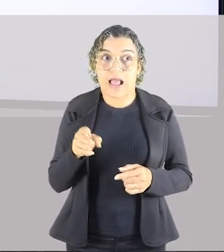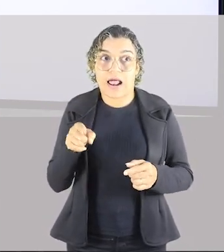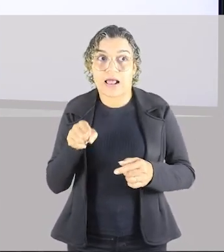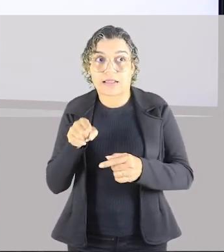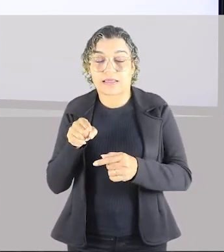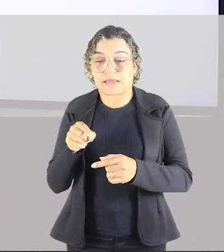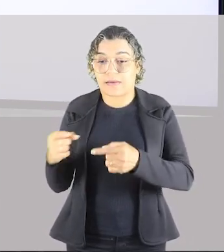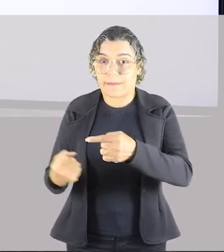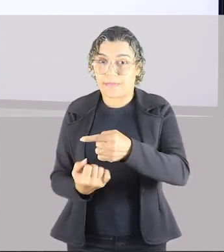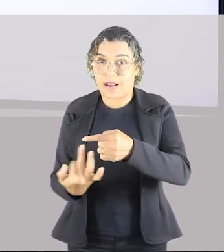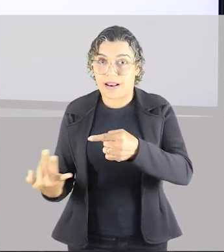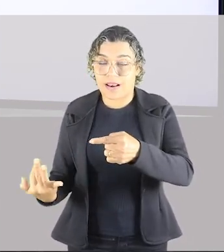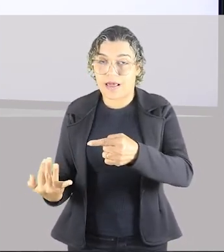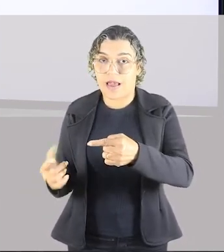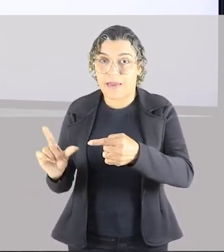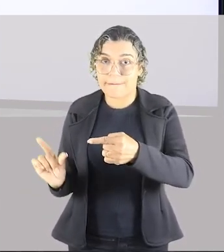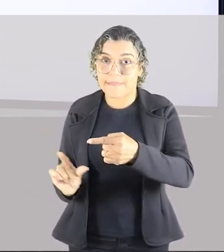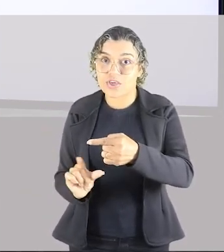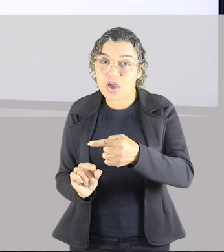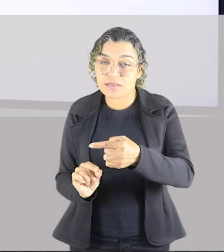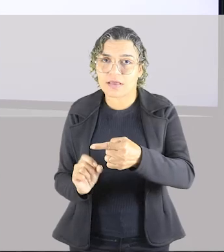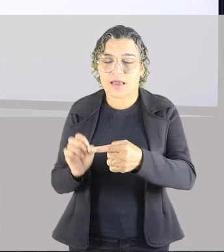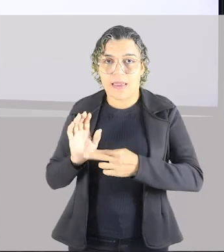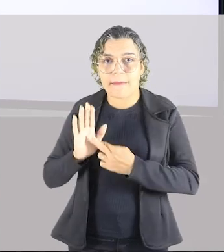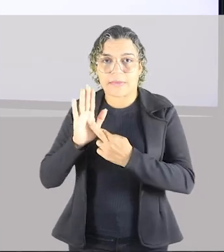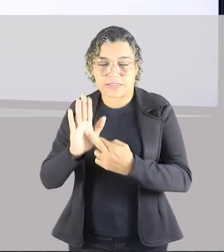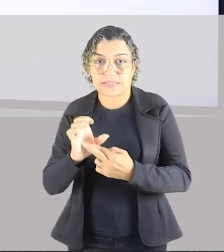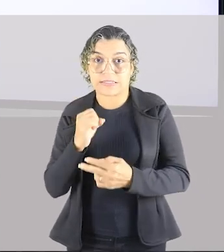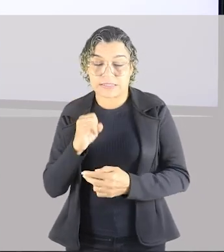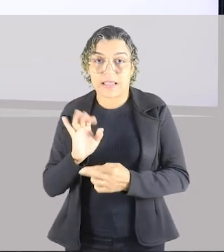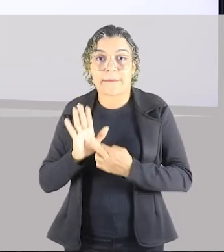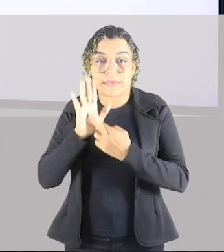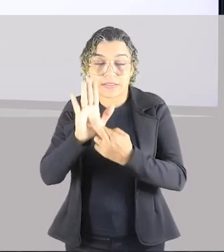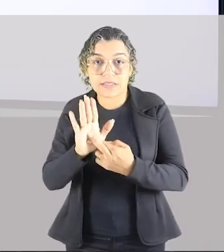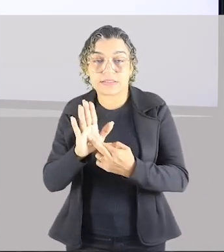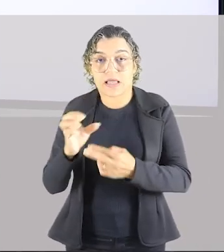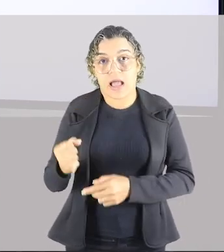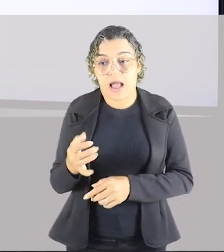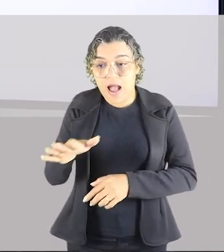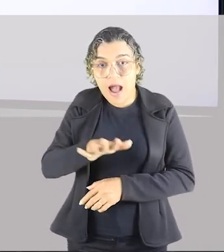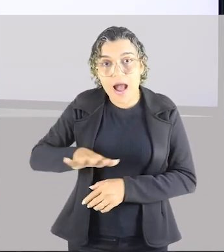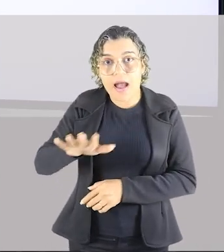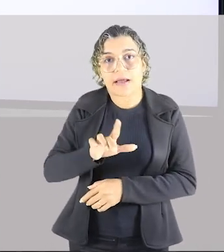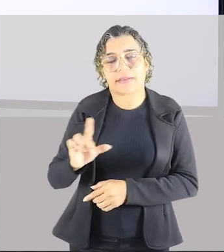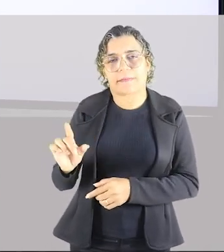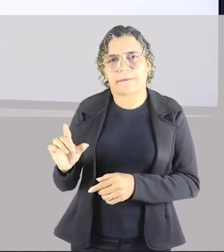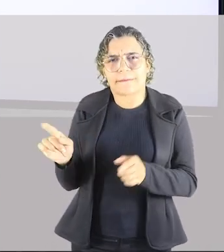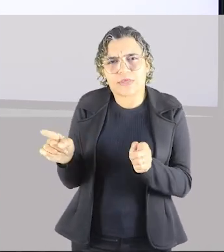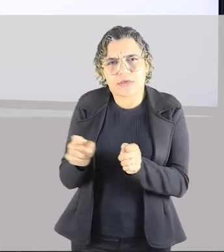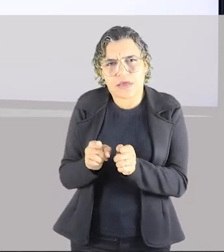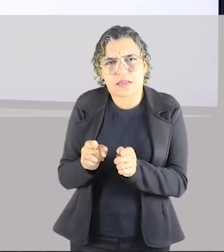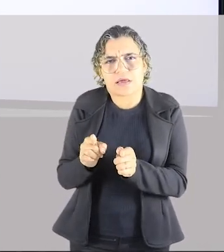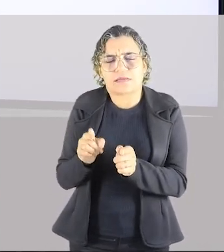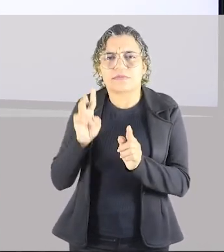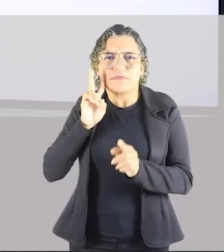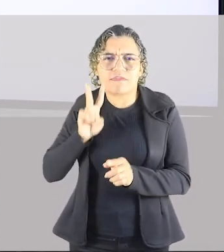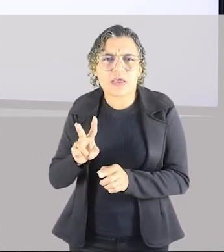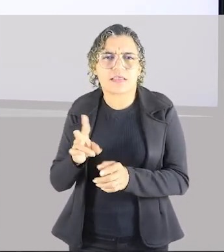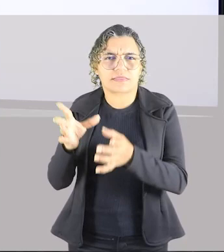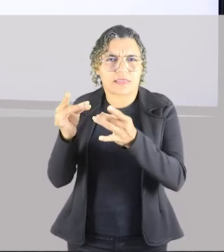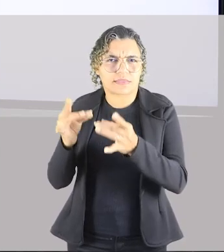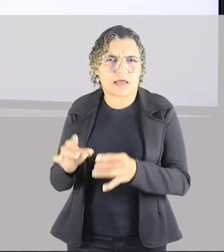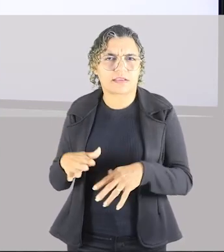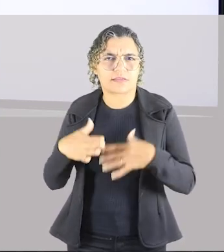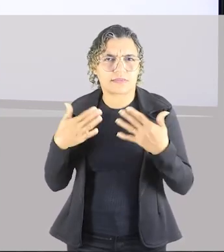área representada ela é pequena. E se eu represento uma área pequena, eu consigo ver muitos detalhes. Então, a